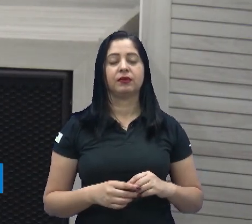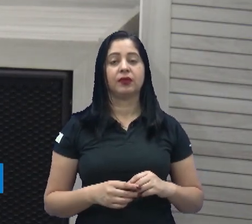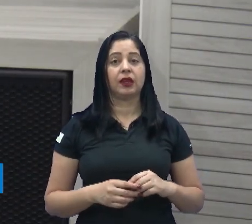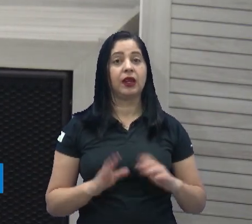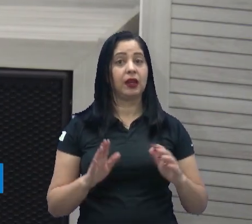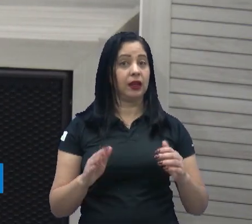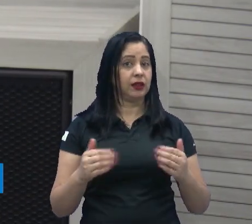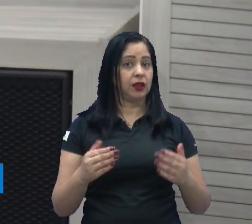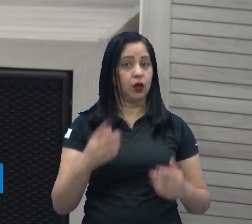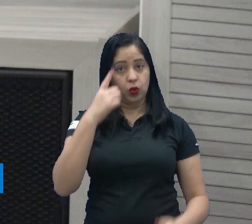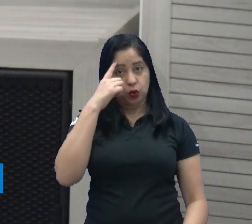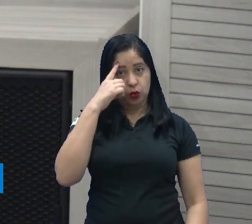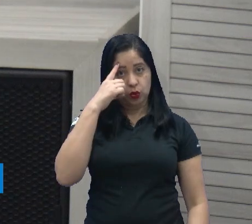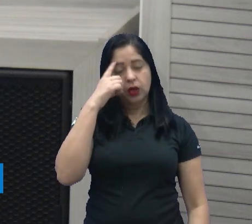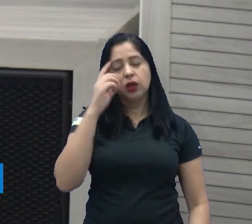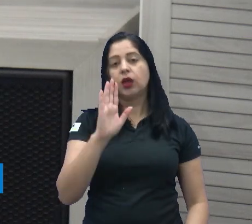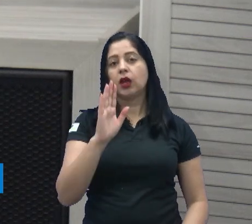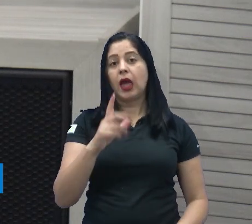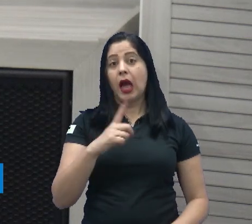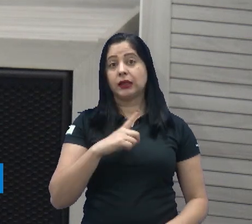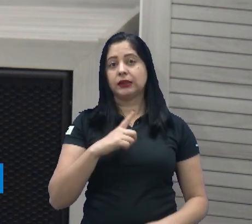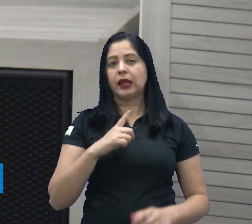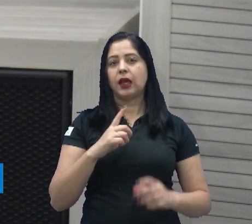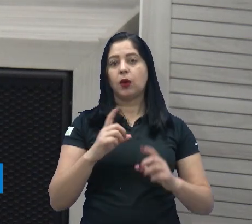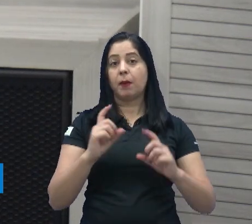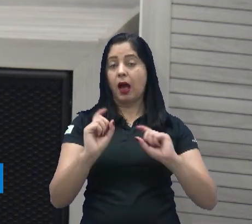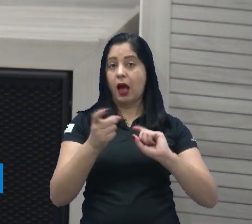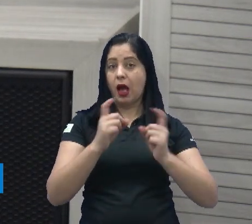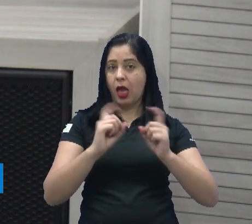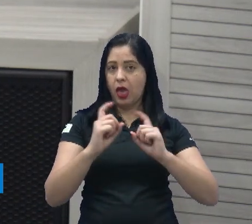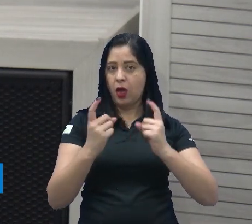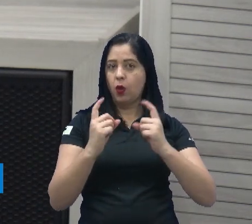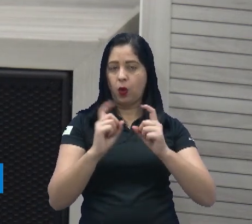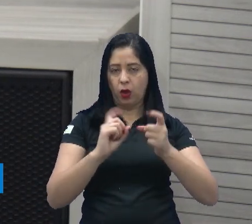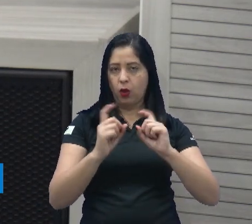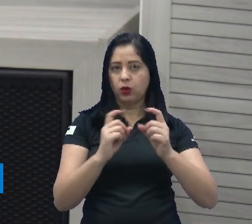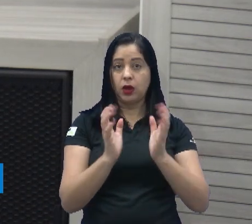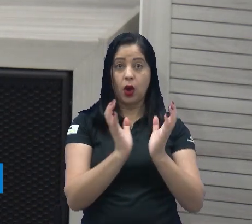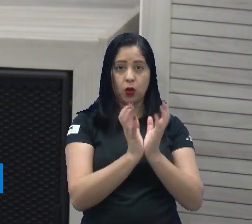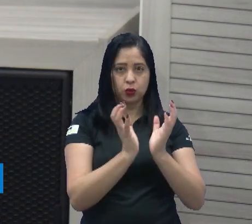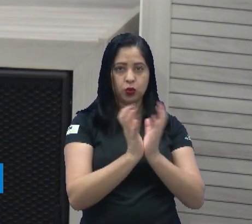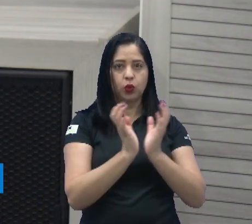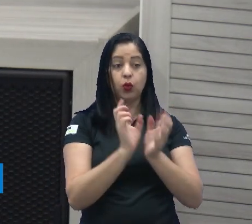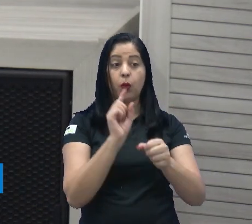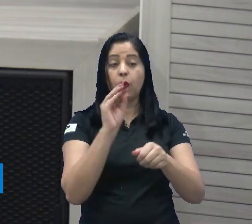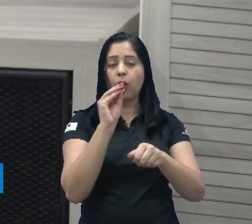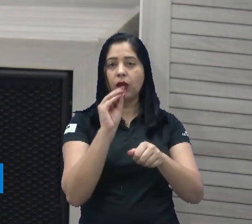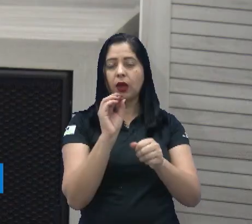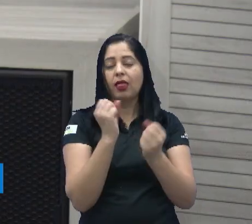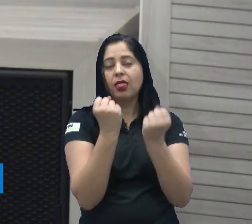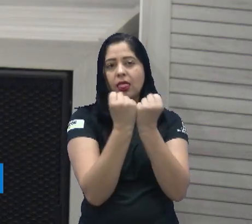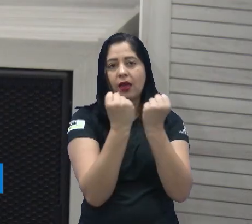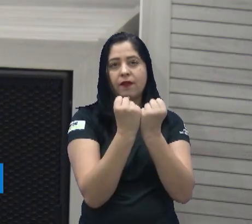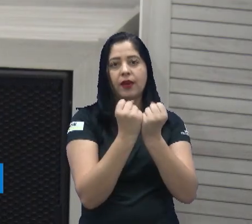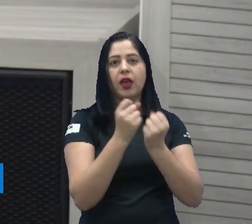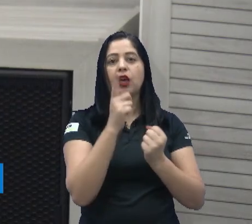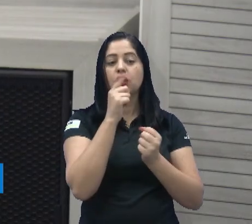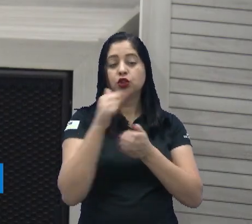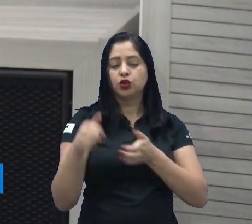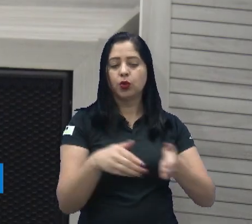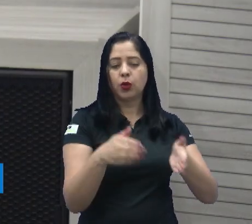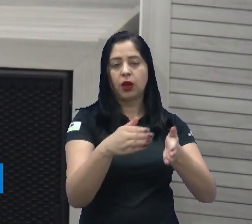Parlamentar de Preservação do Rio Paraíba, a presença do especialista engenheiro João